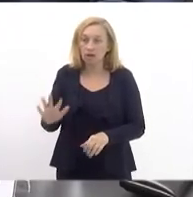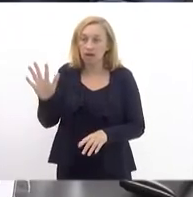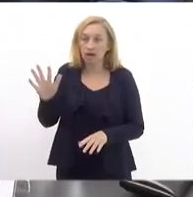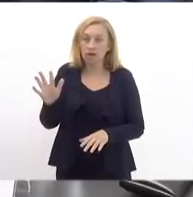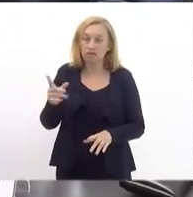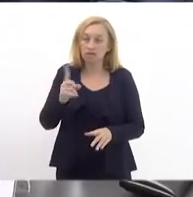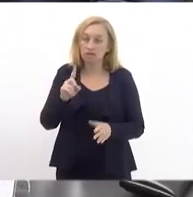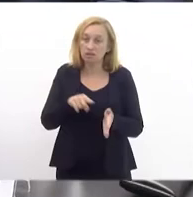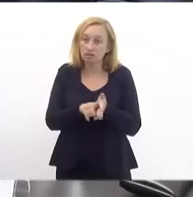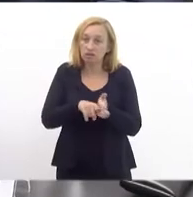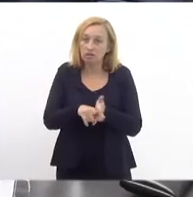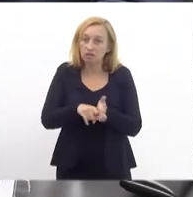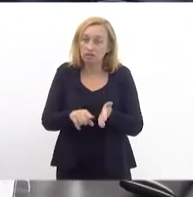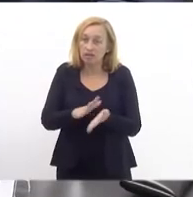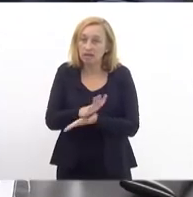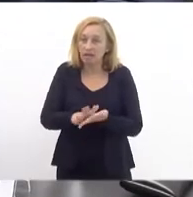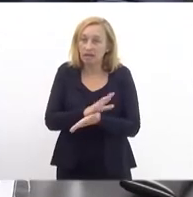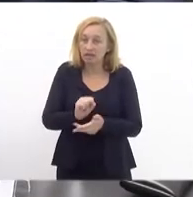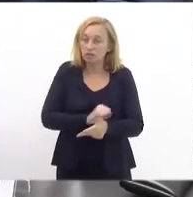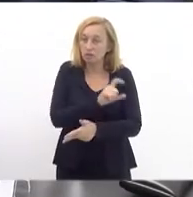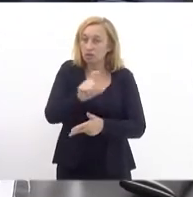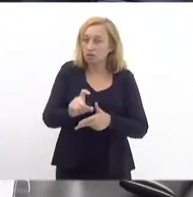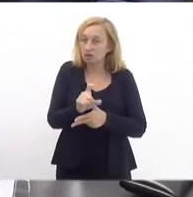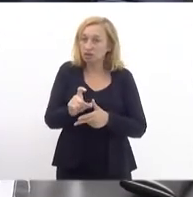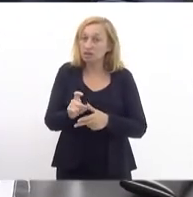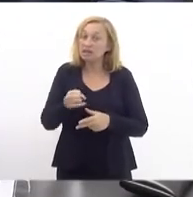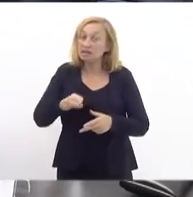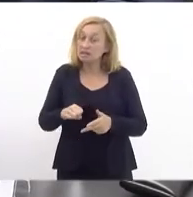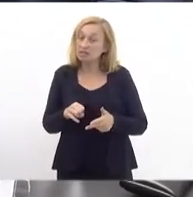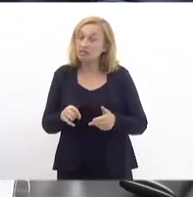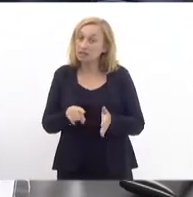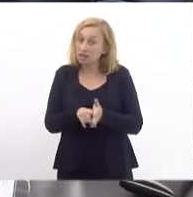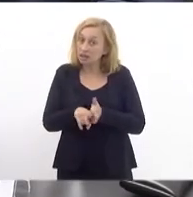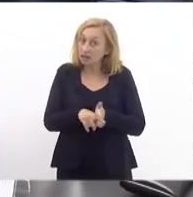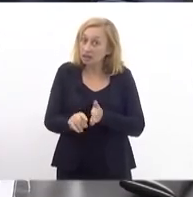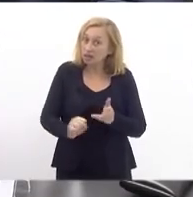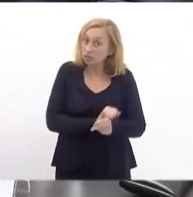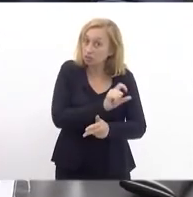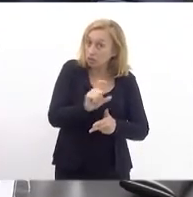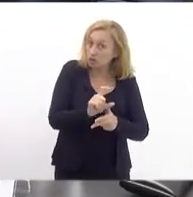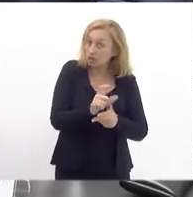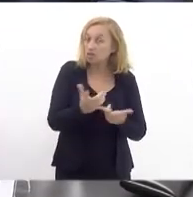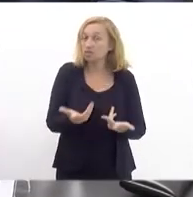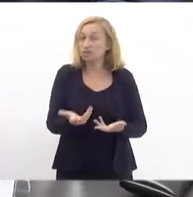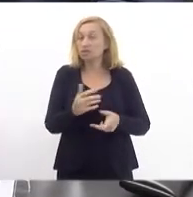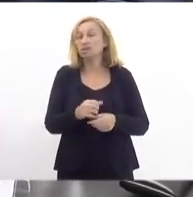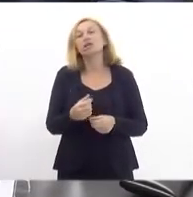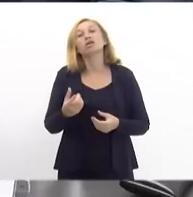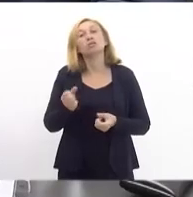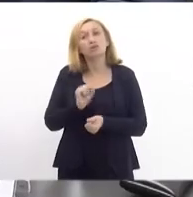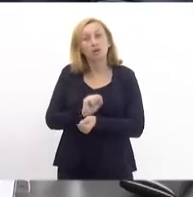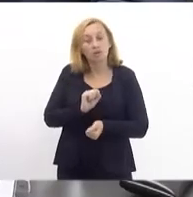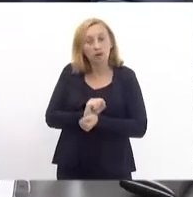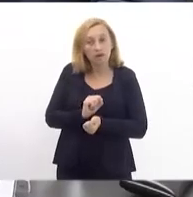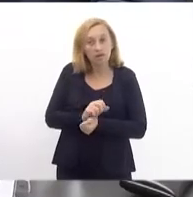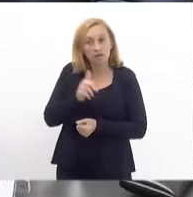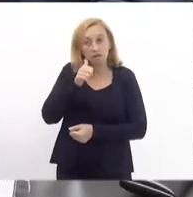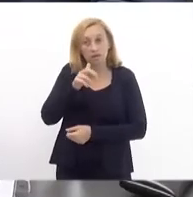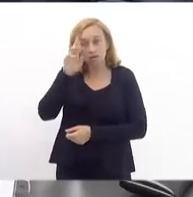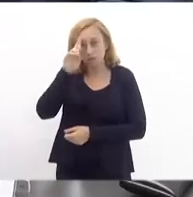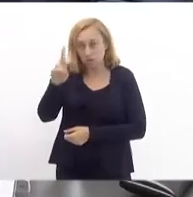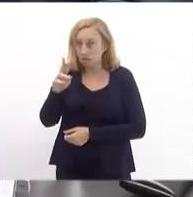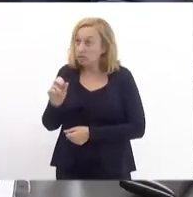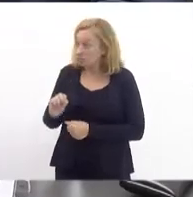fazer análise do poder aquisitivo. E se fizer a análise do poder aquisitivo, né, como eu espero que o senhor vá